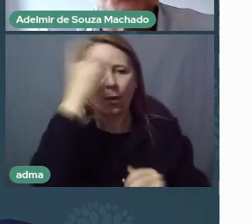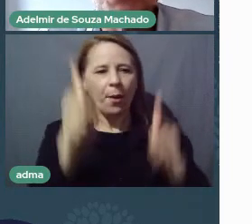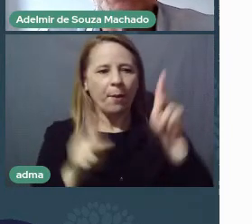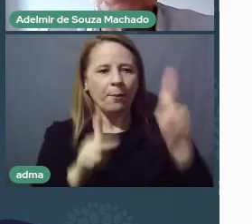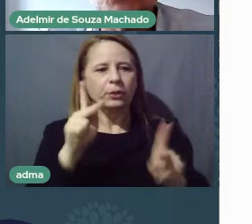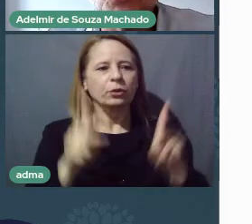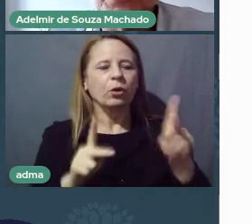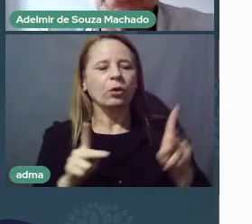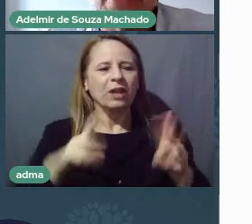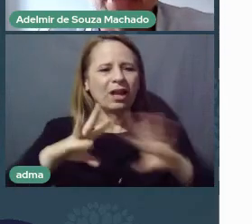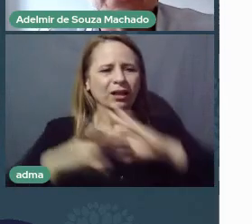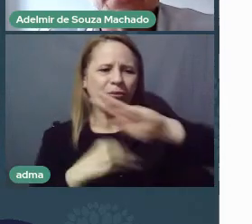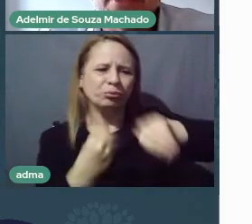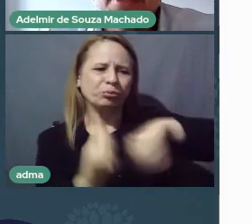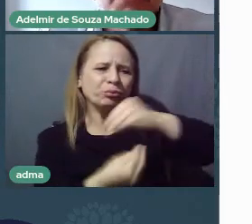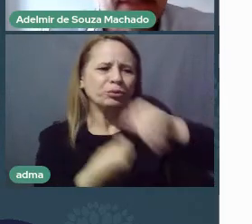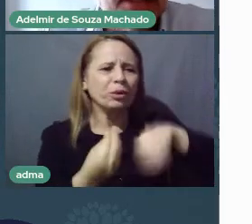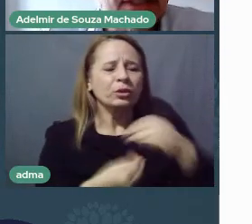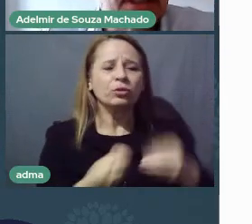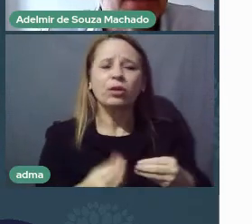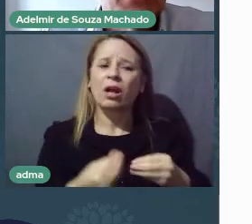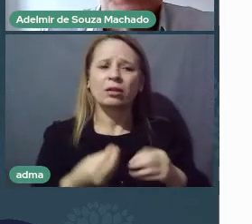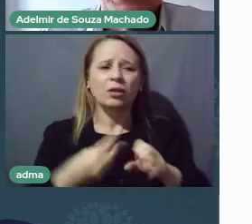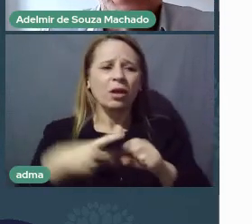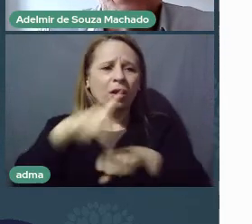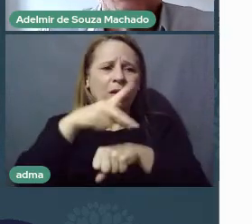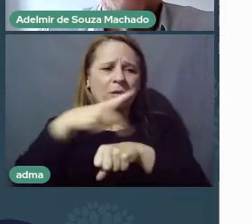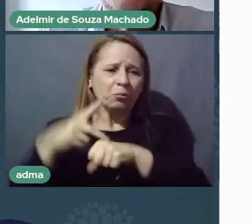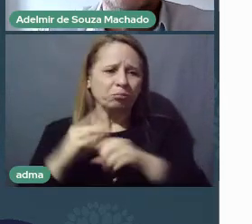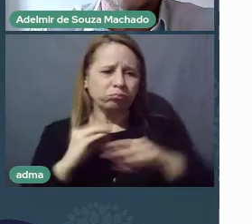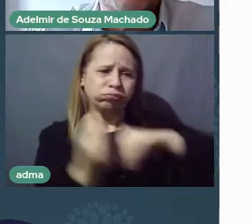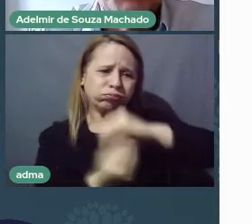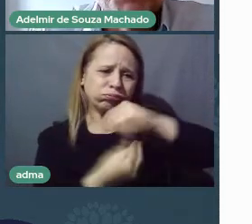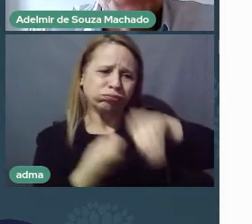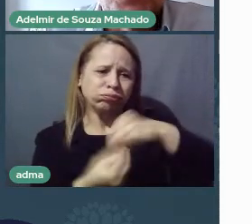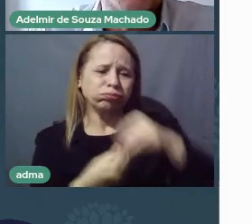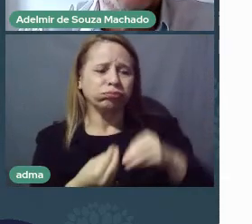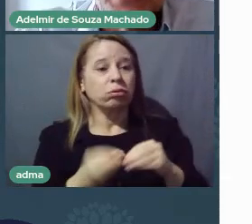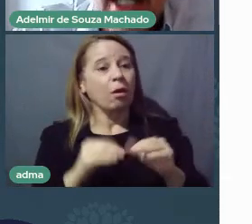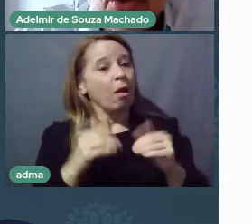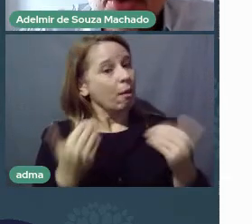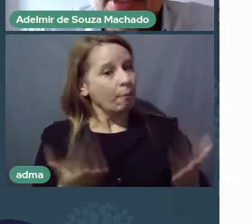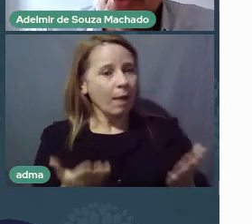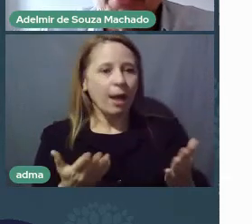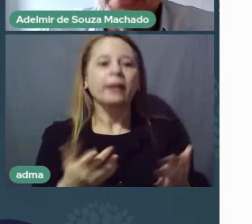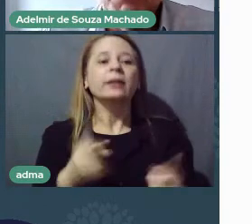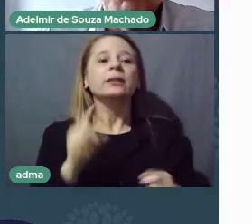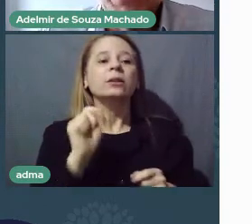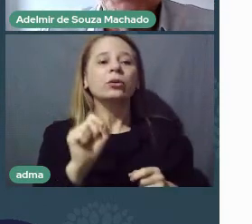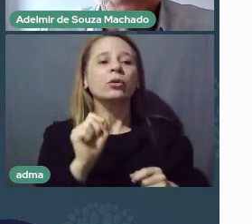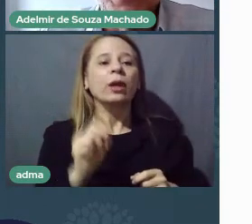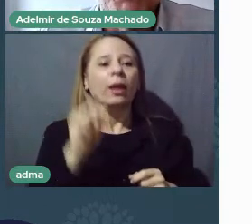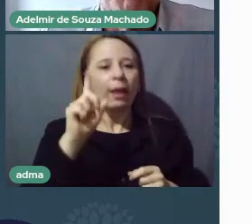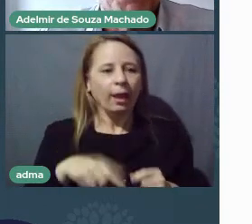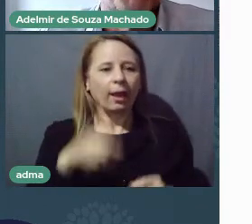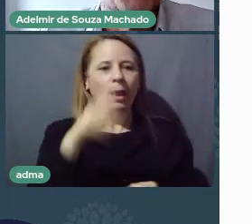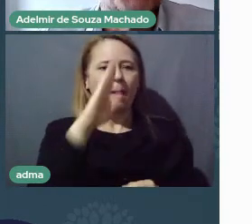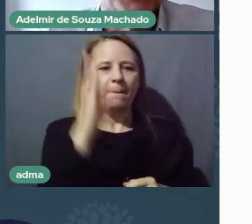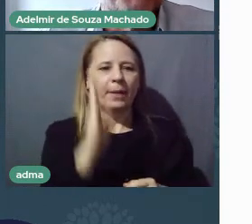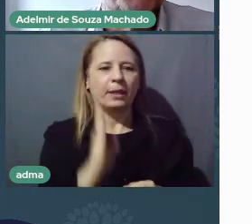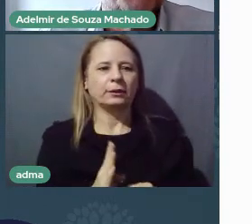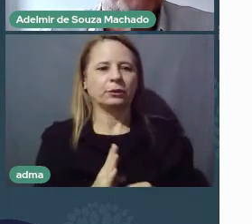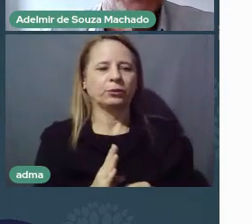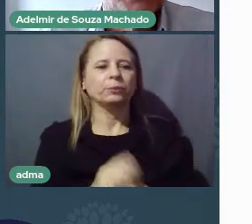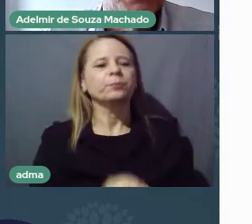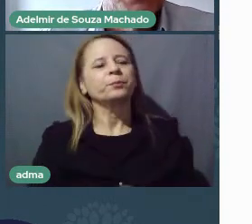as misturas e todas as raças, mas a gente se classifica ou se autodenomina brasileiro.